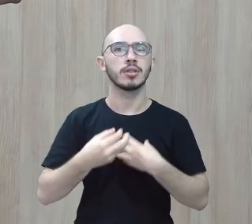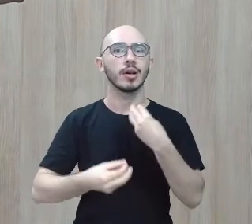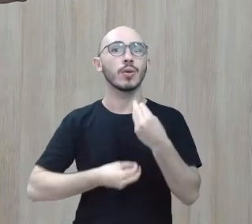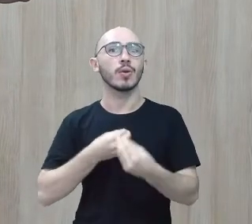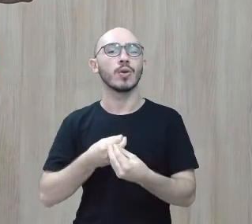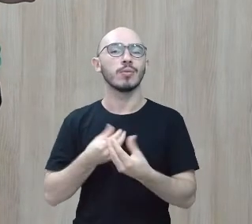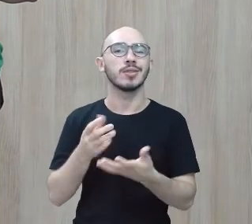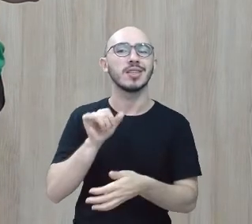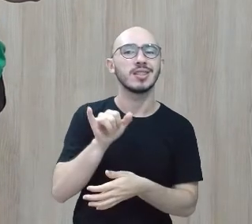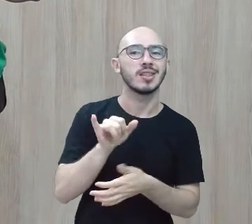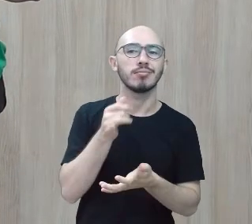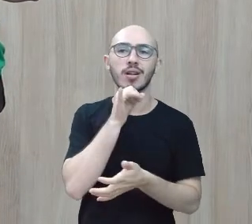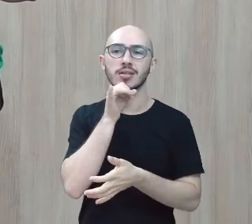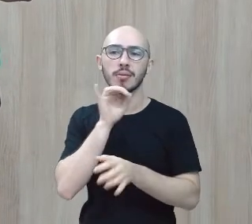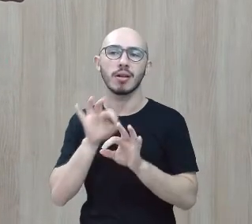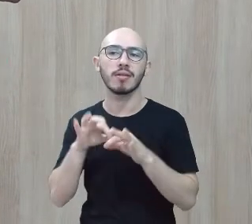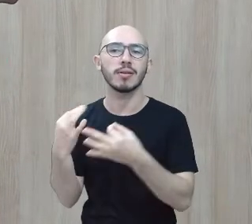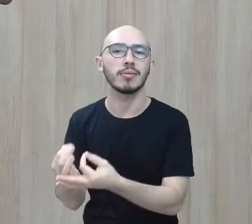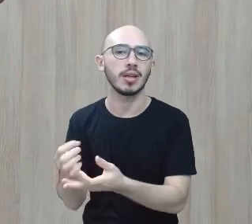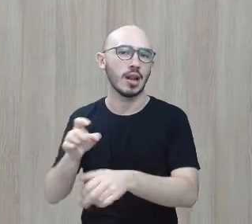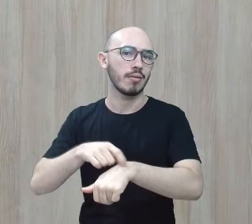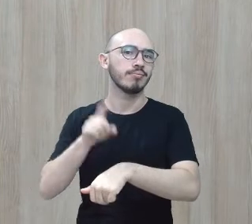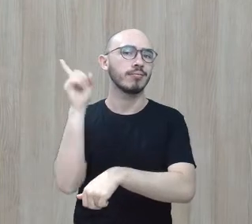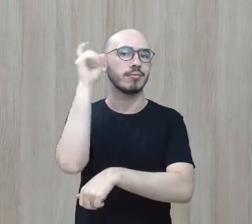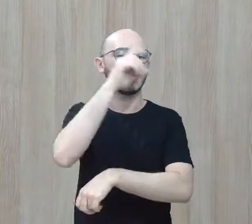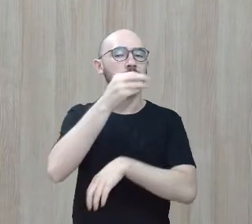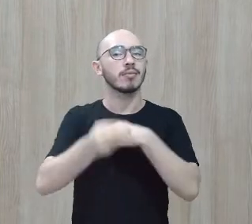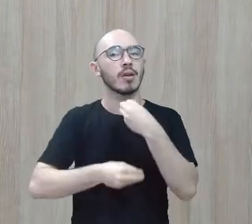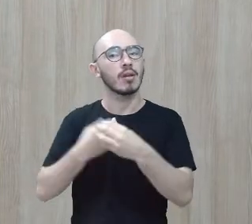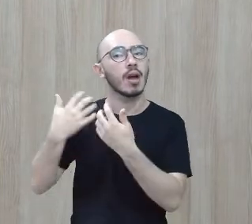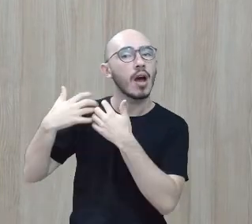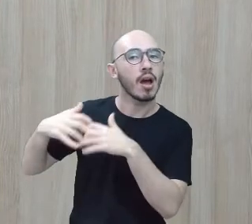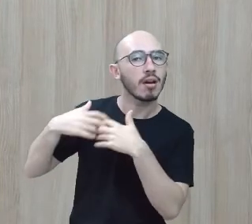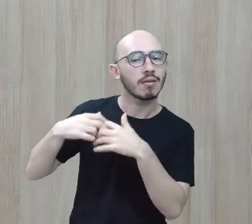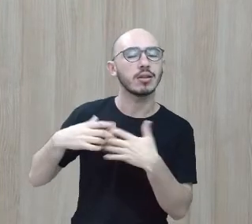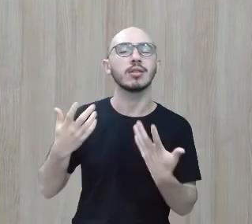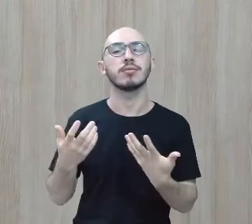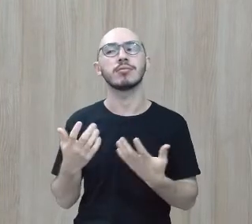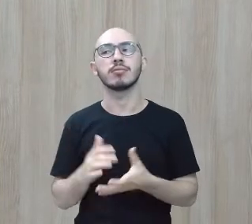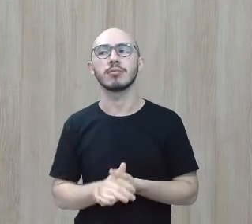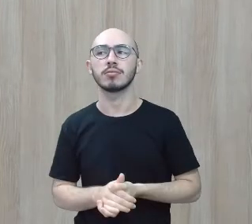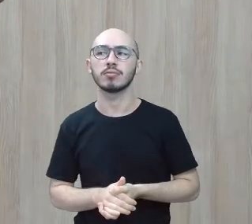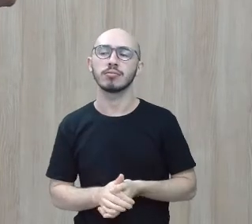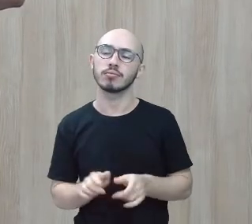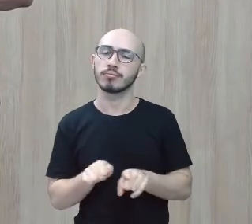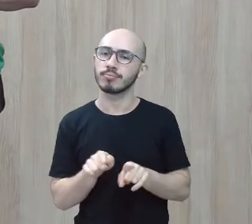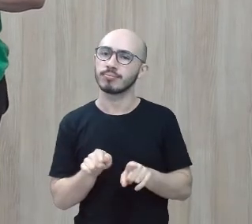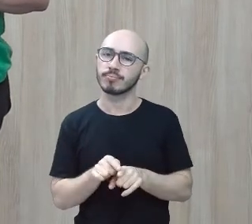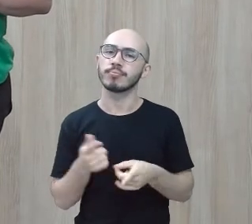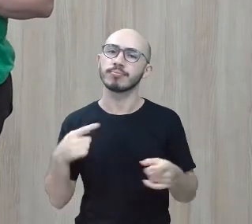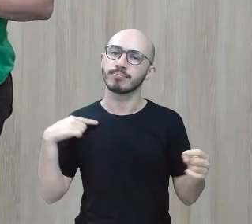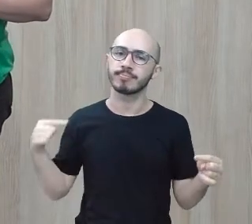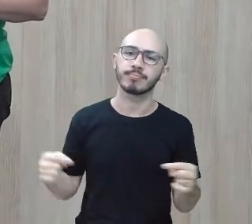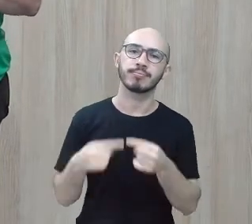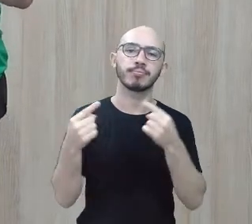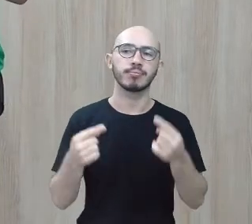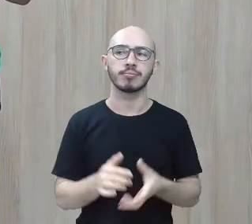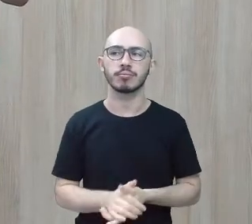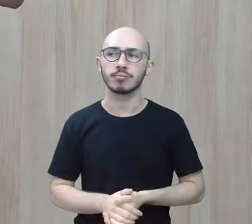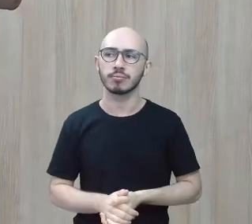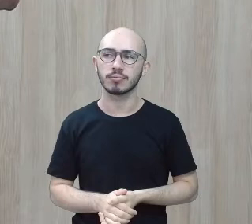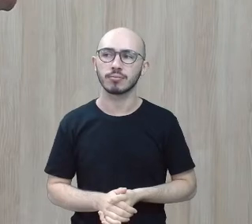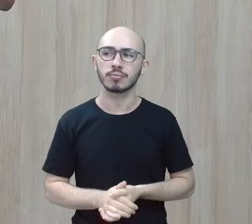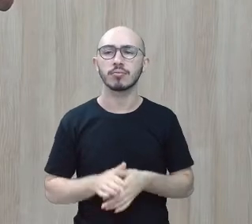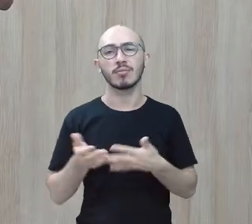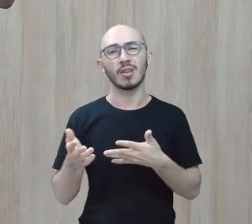família, não é? E aí, que tal pensar e refletir sobre isso? Então, não é um tema